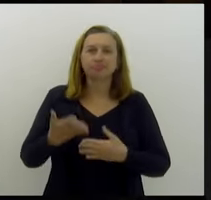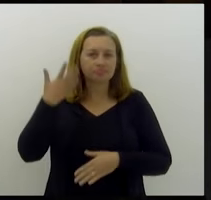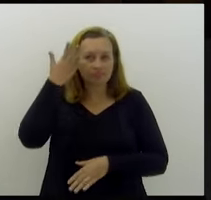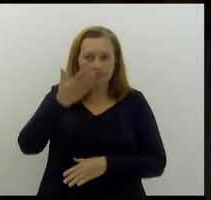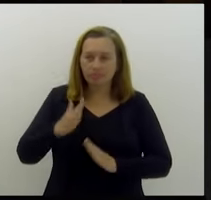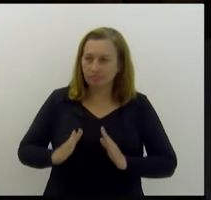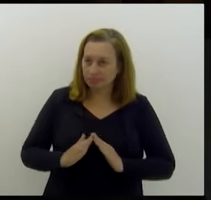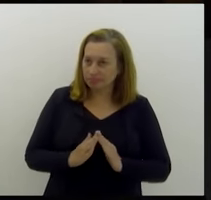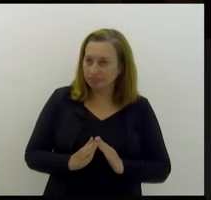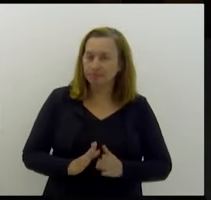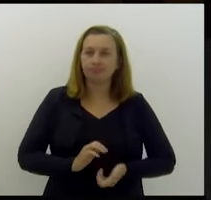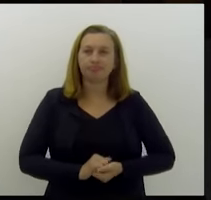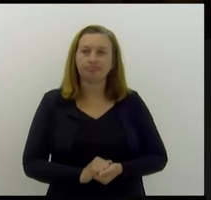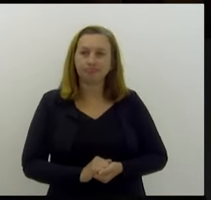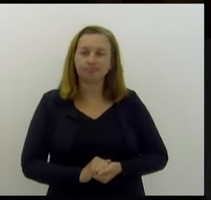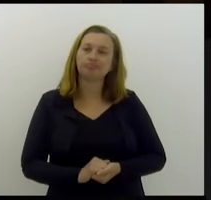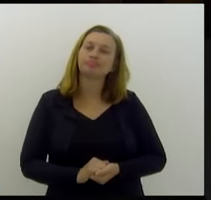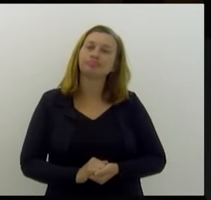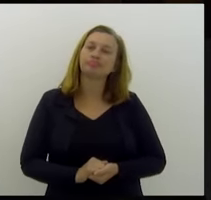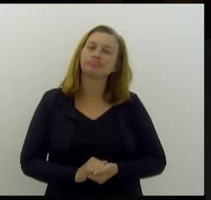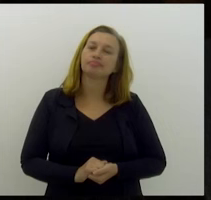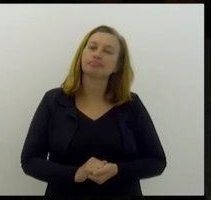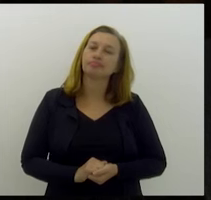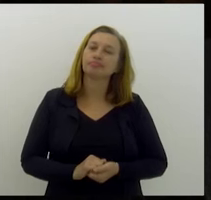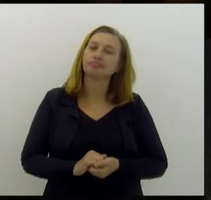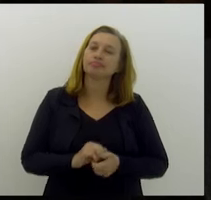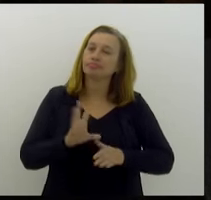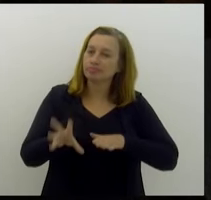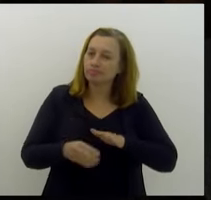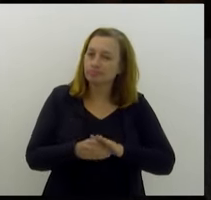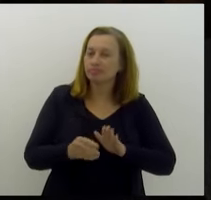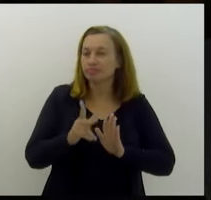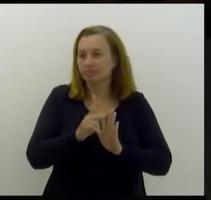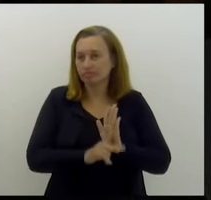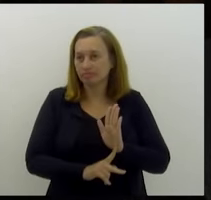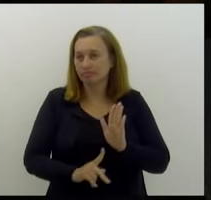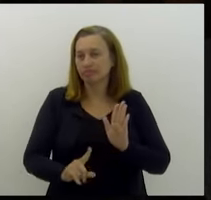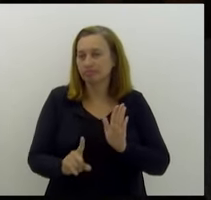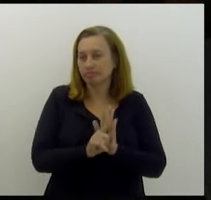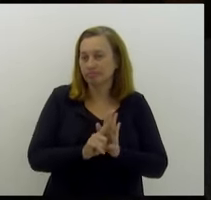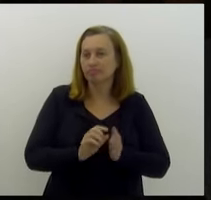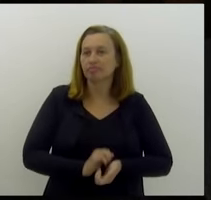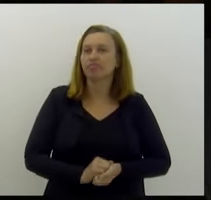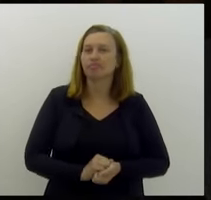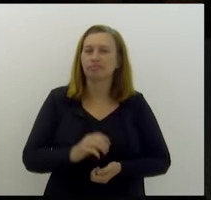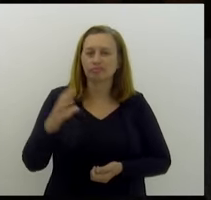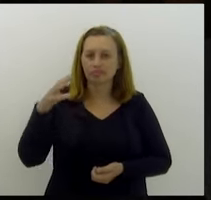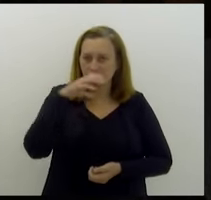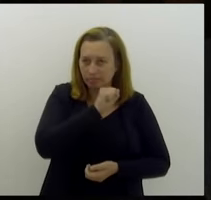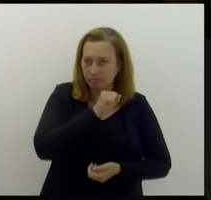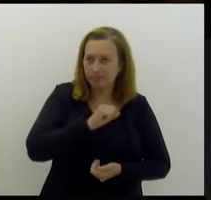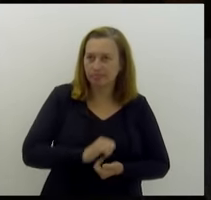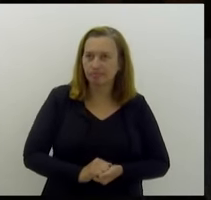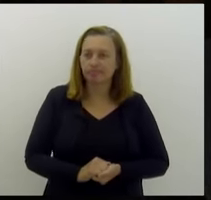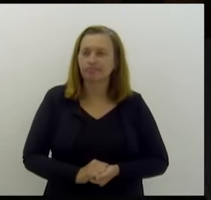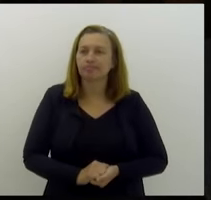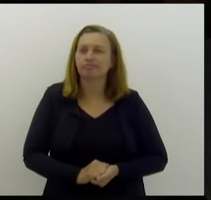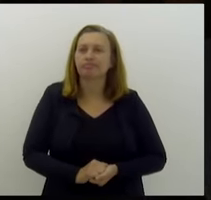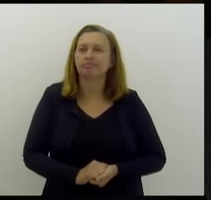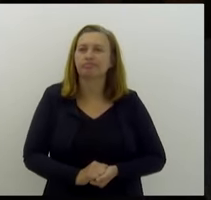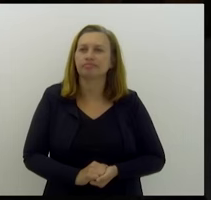casa tanto emendas constitucionais quanto projetos de lei que de uma atacada só ele